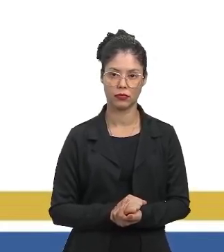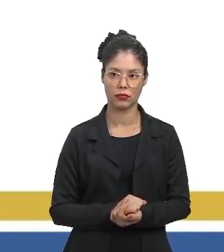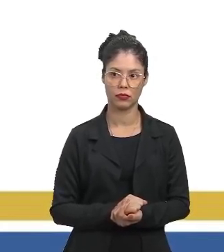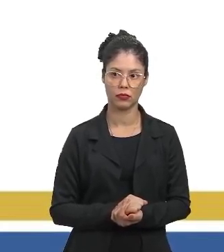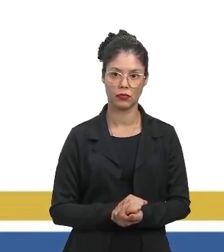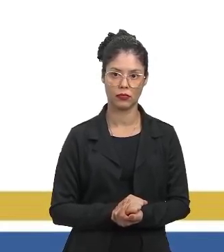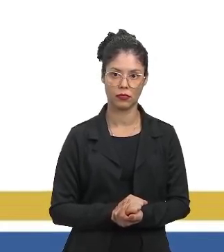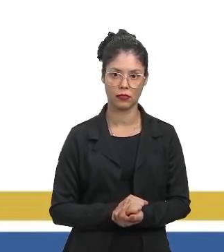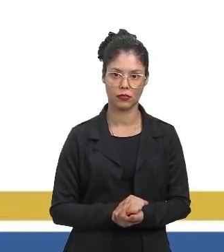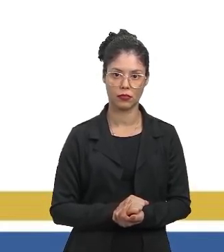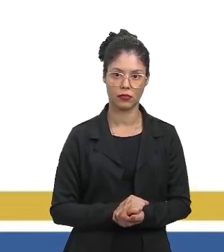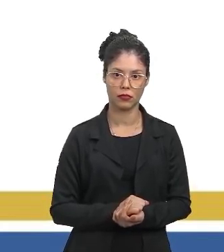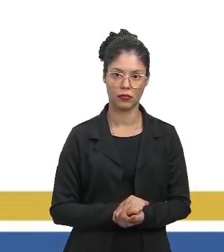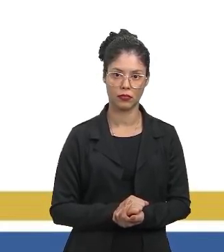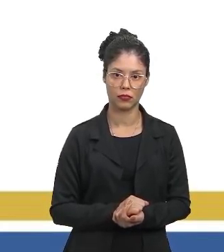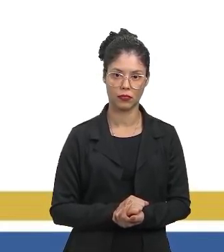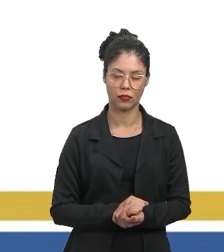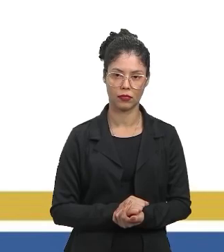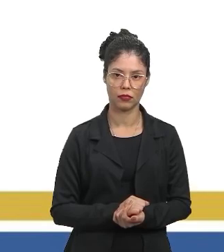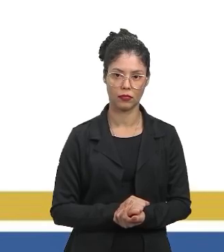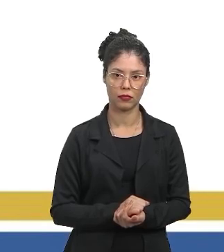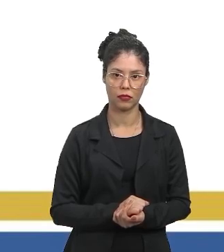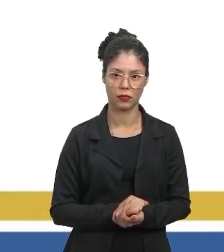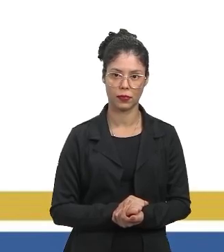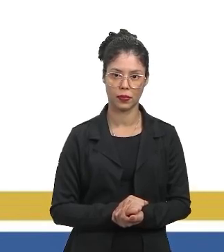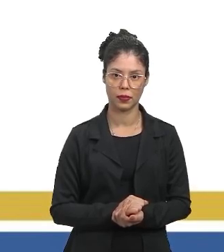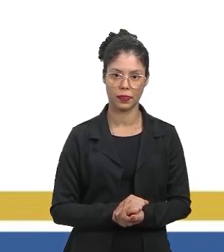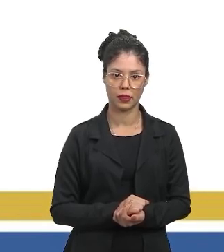Vou colocar aqui uma pontinha aqui para vocês,